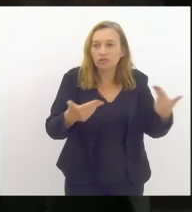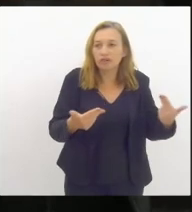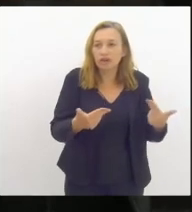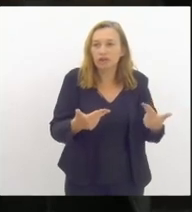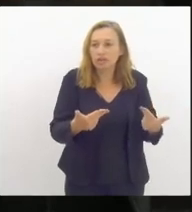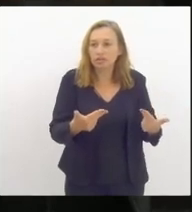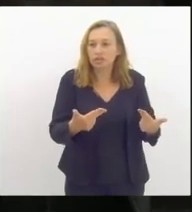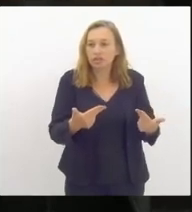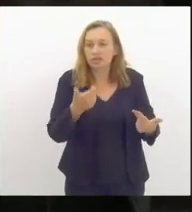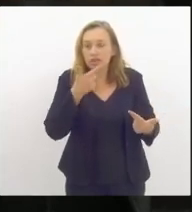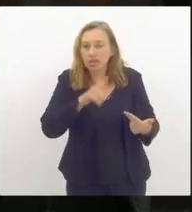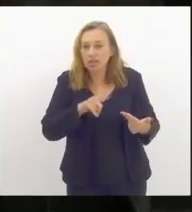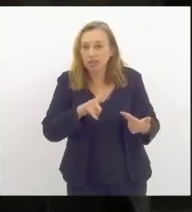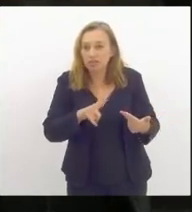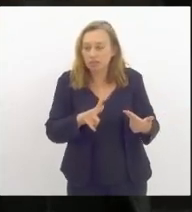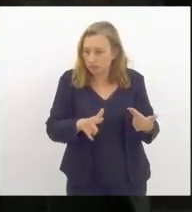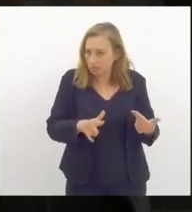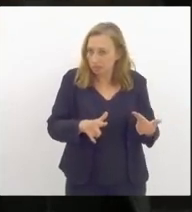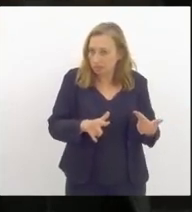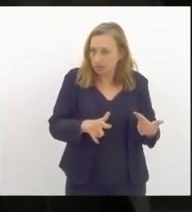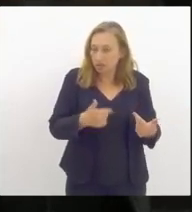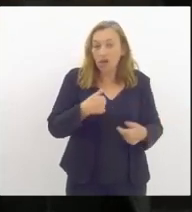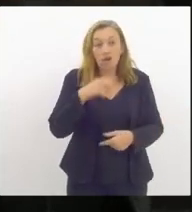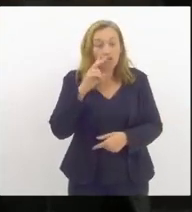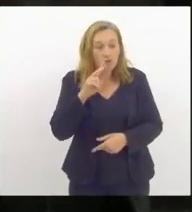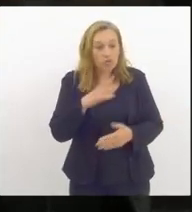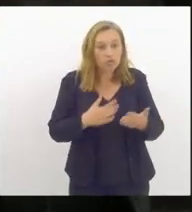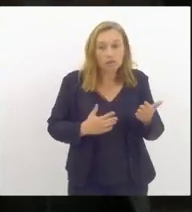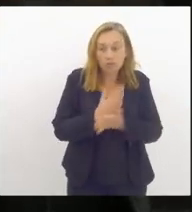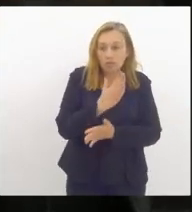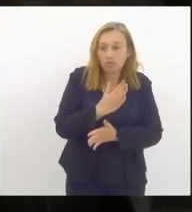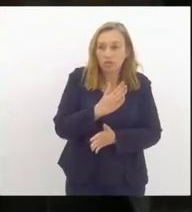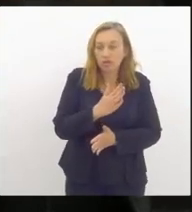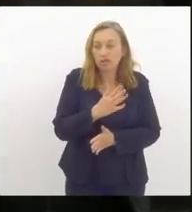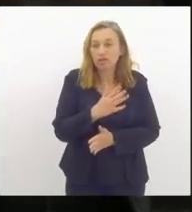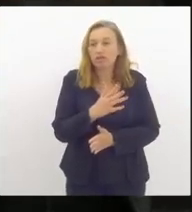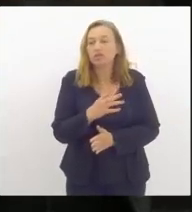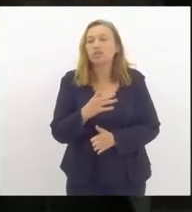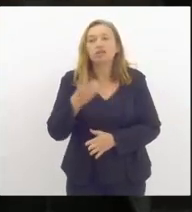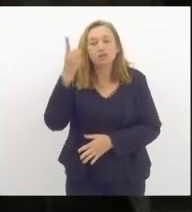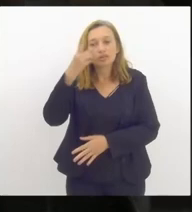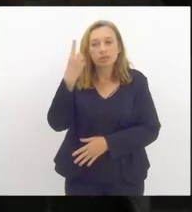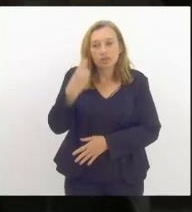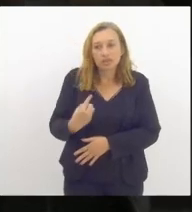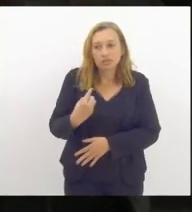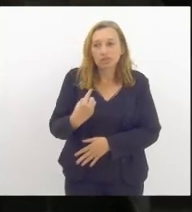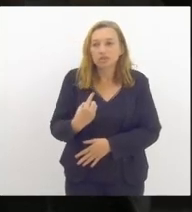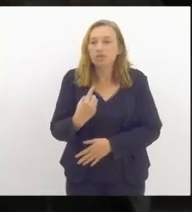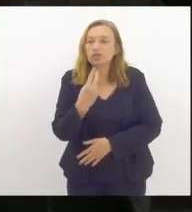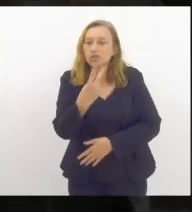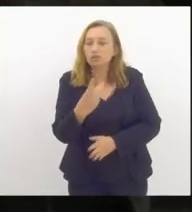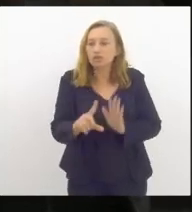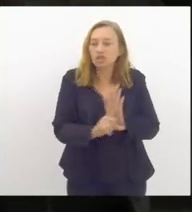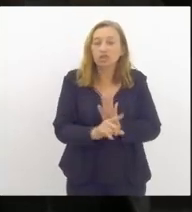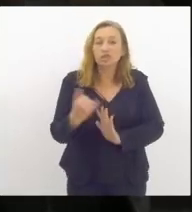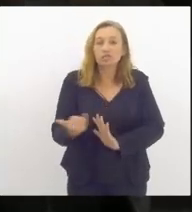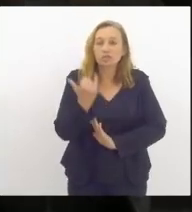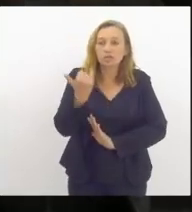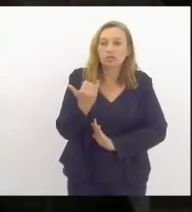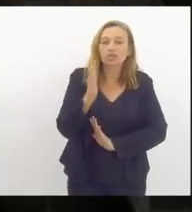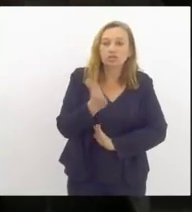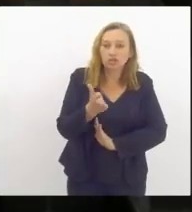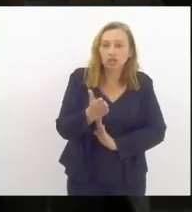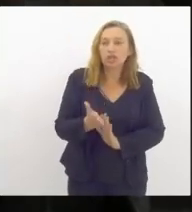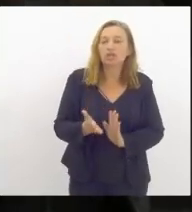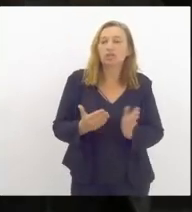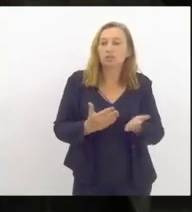que falam línguas diversas eu mesmo recentemente aprovei em controle a conectar Dani Monteiro duas leis importantes já em